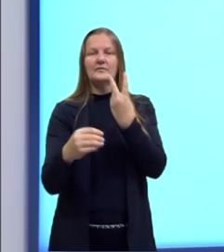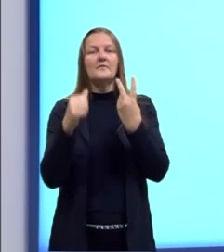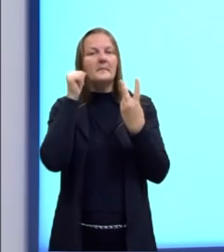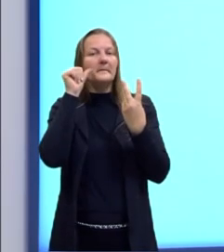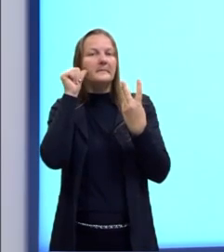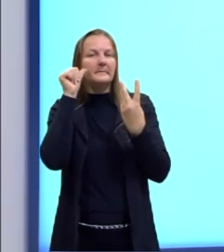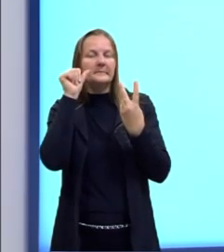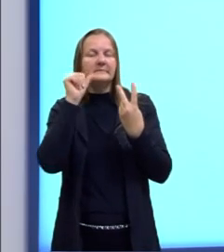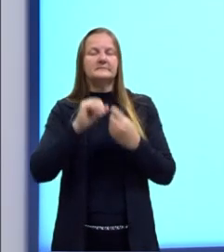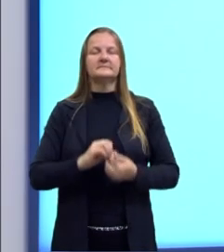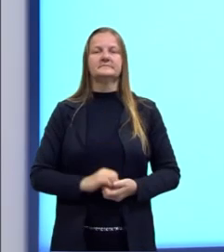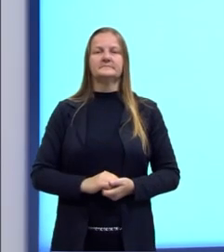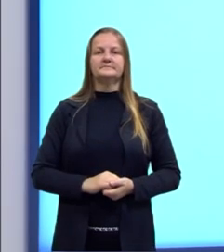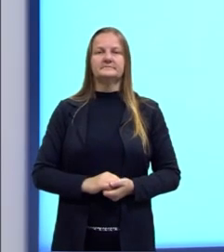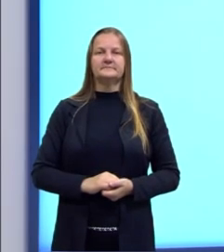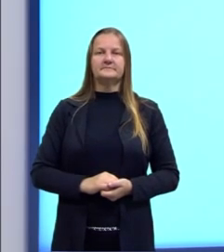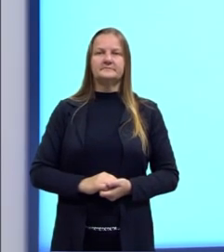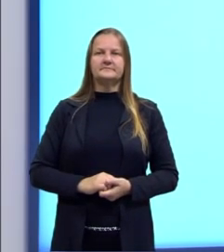do sexo feminino